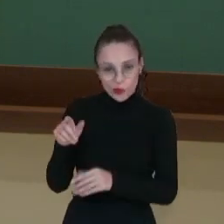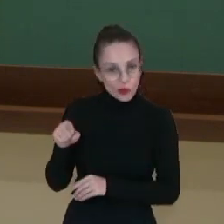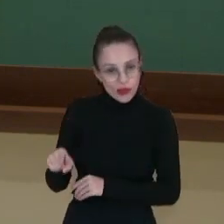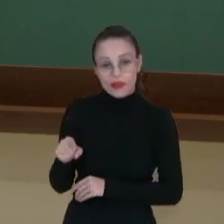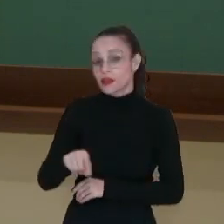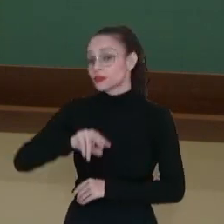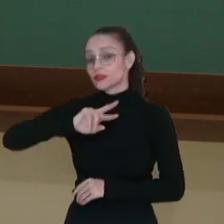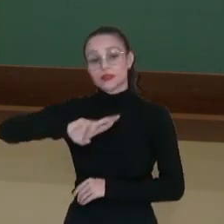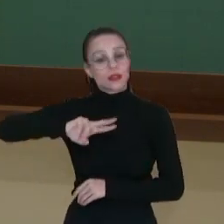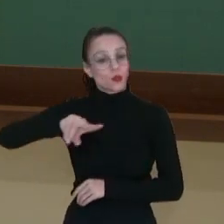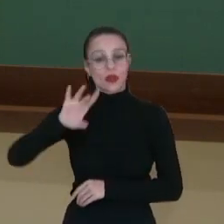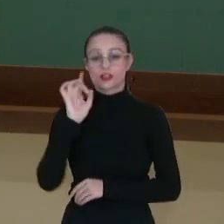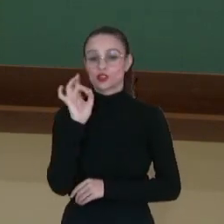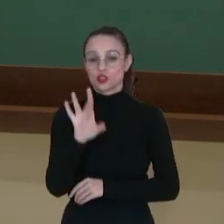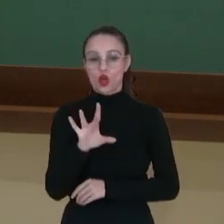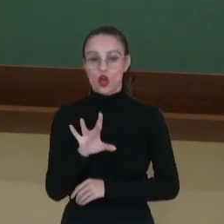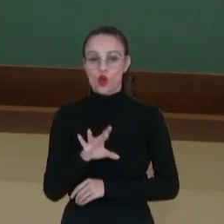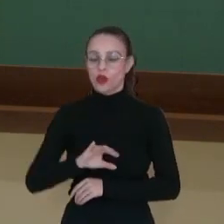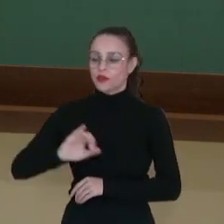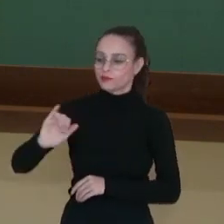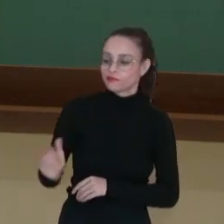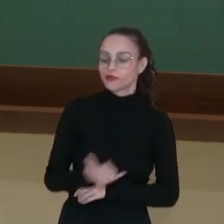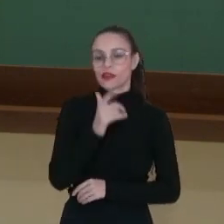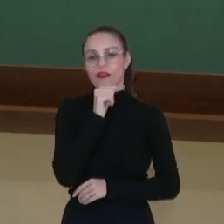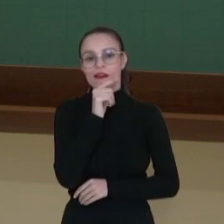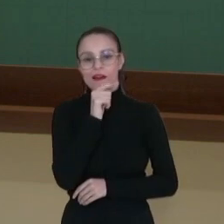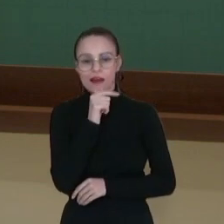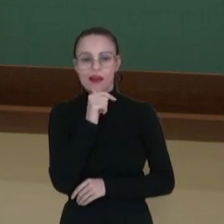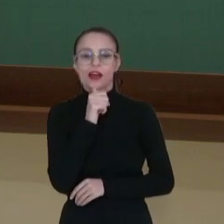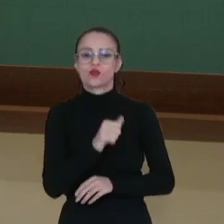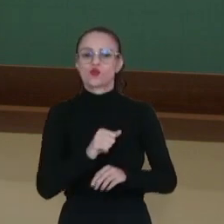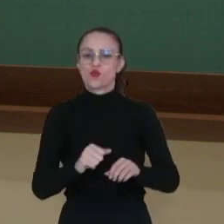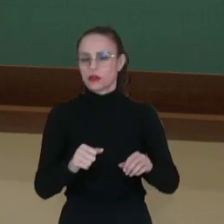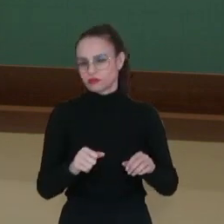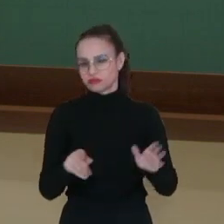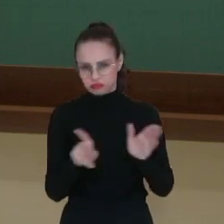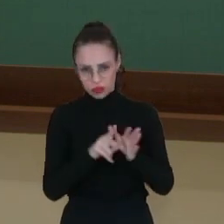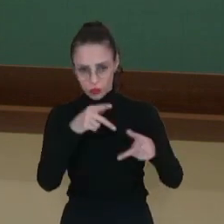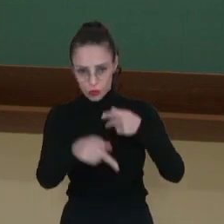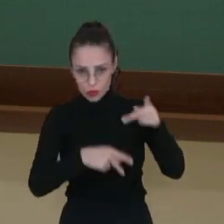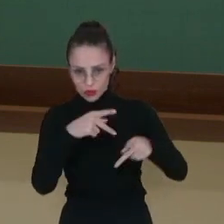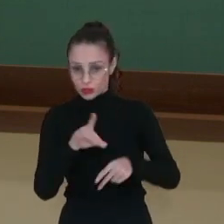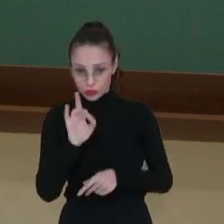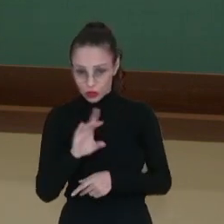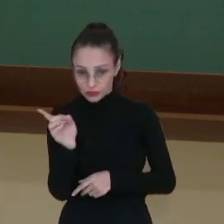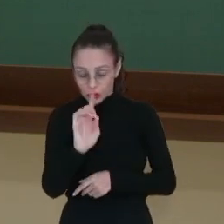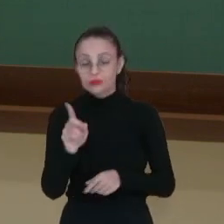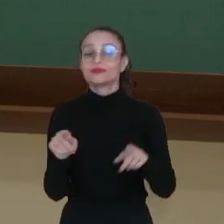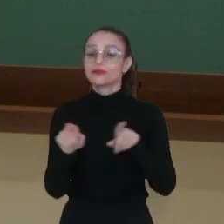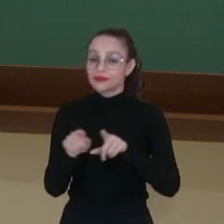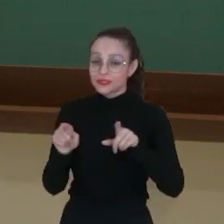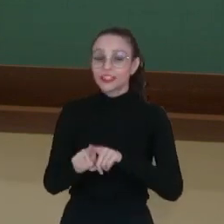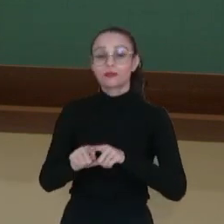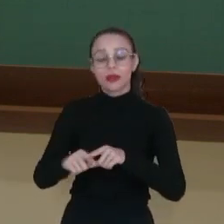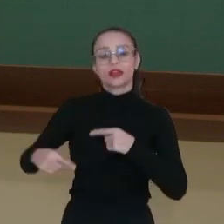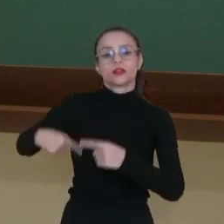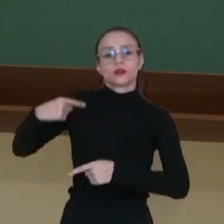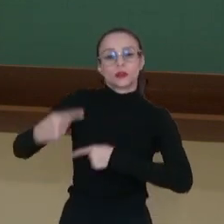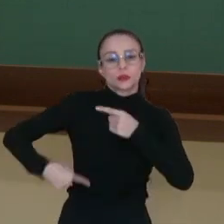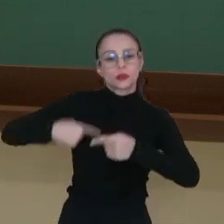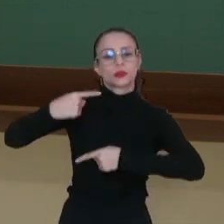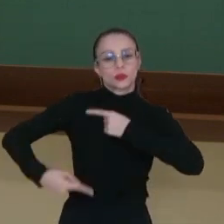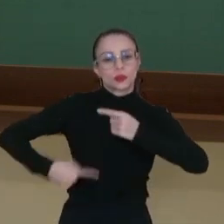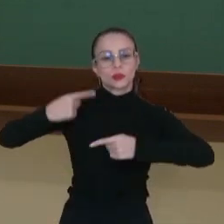somente para captação de água, para irrigação ou para uso da população. mas para geração de